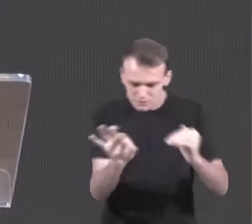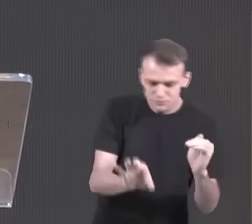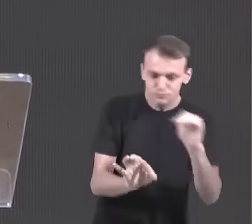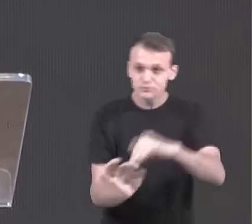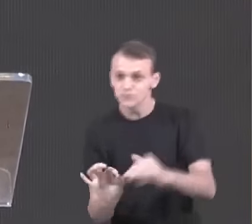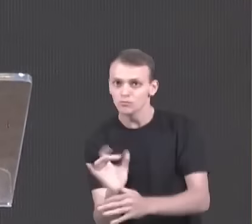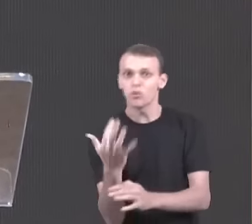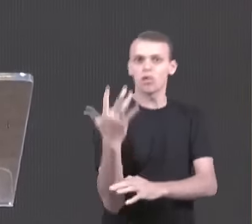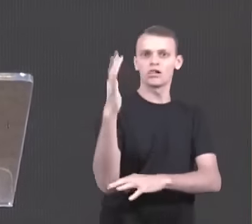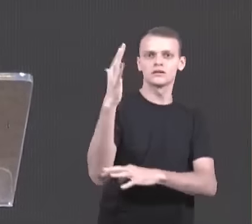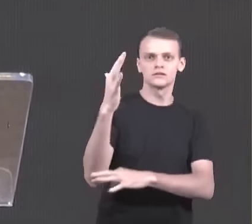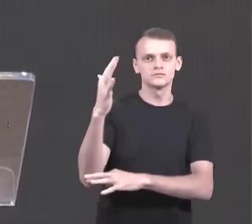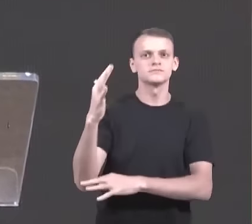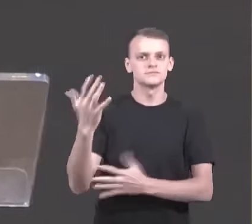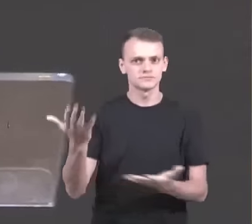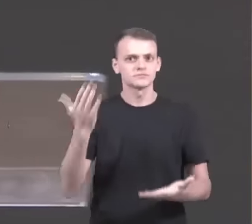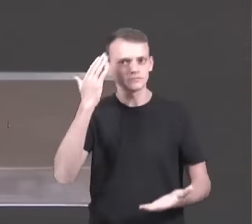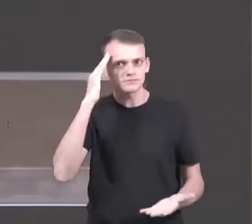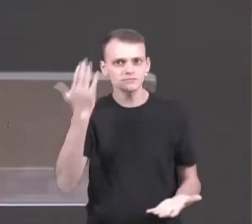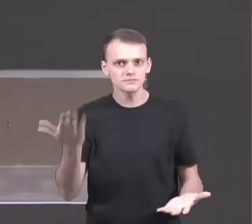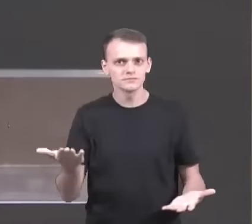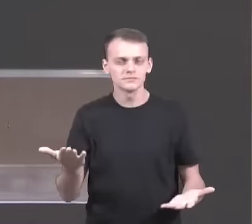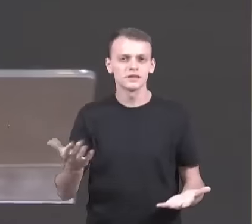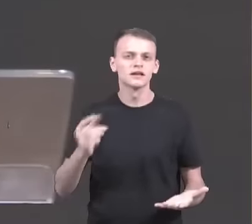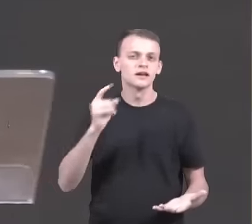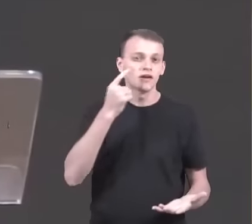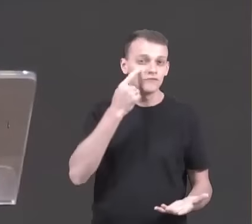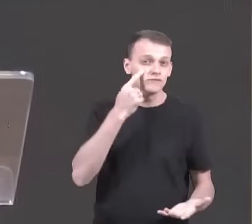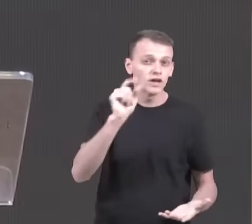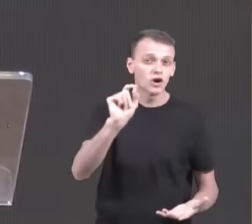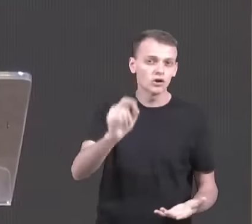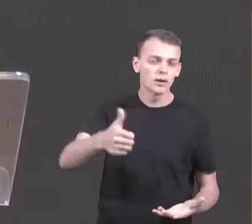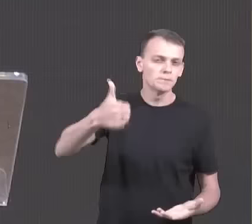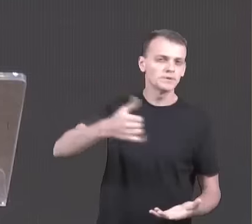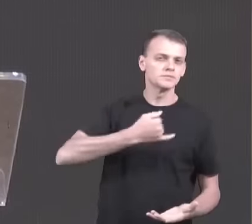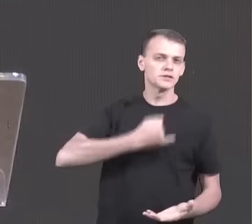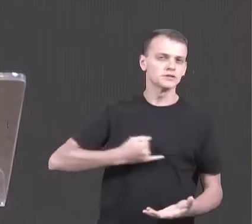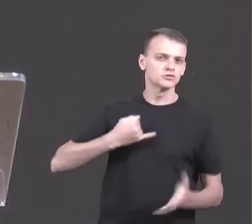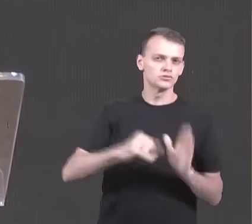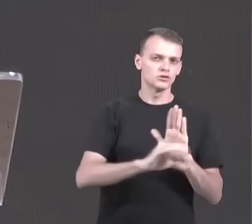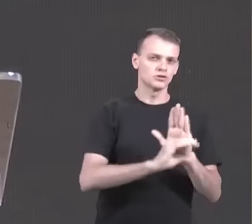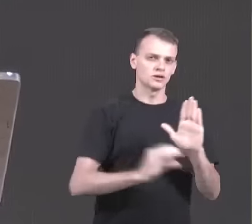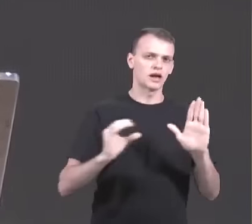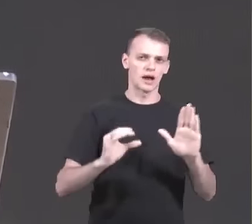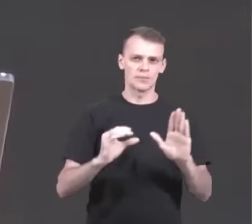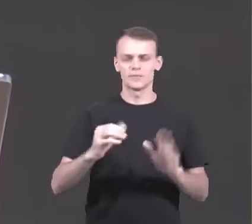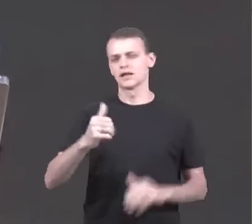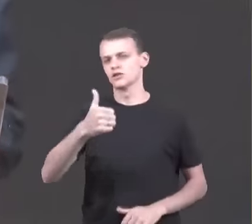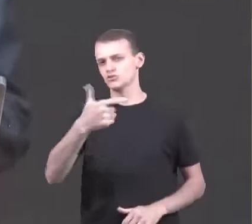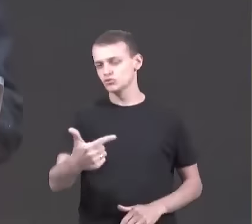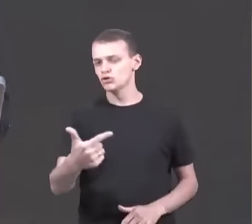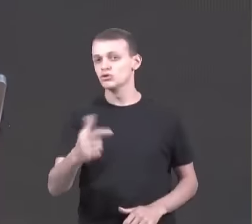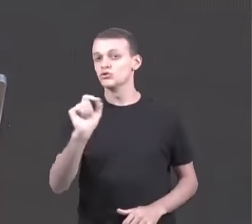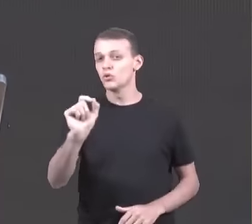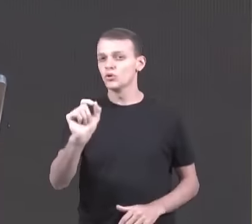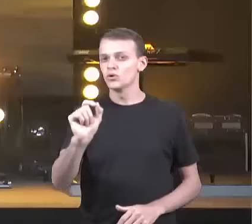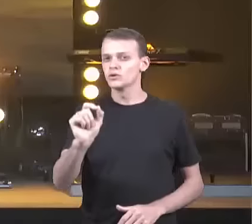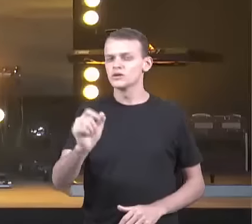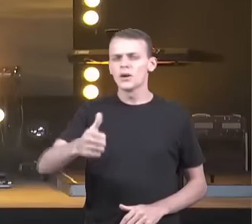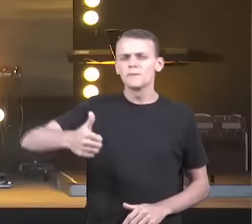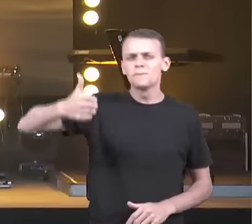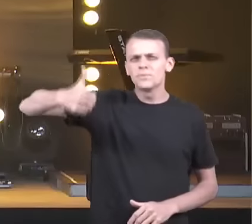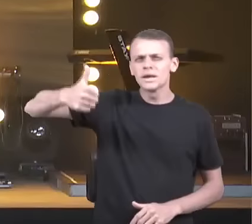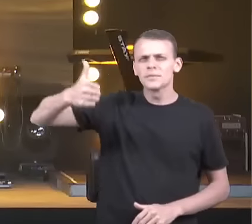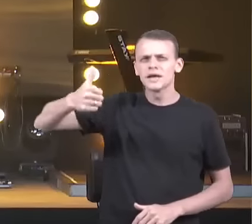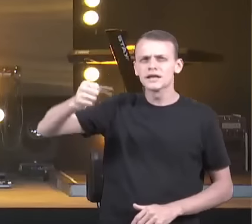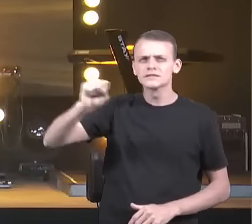O texto que nós lemos em 1 João capítulo 2, fala sobre a última hora, como a última hora no primeiro século, assim